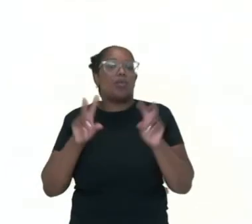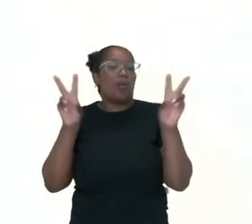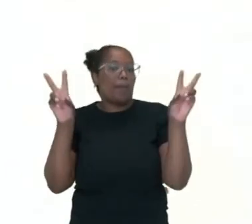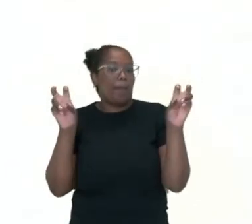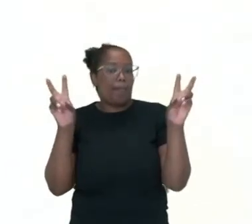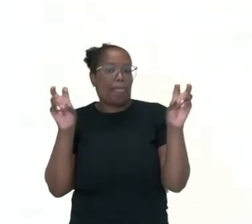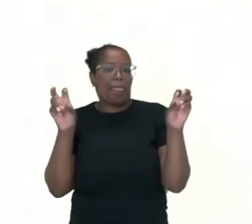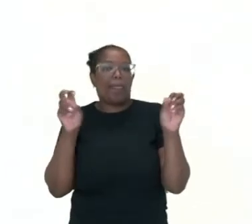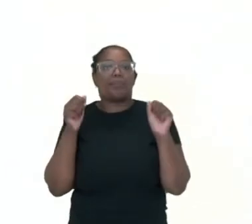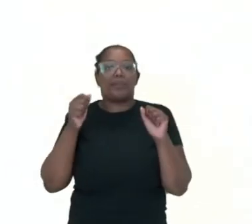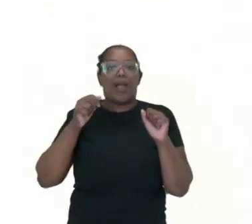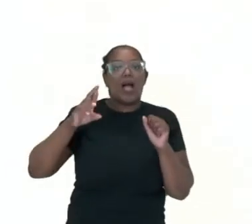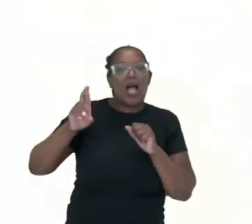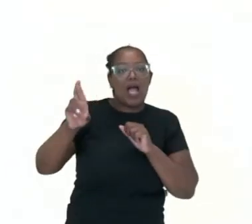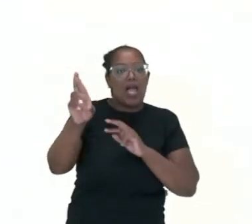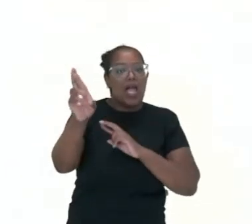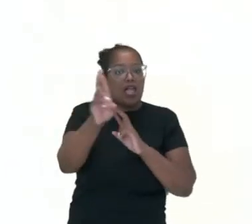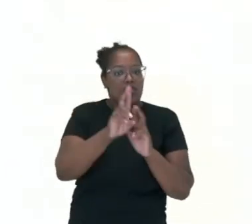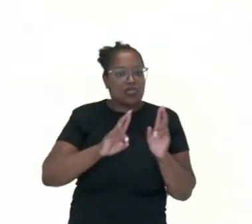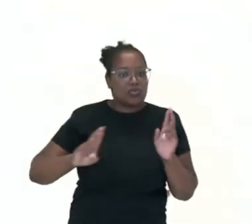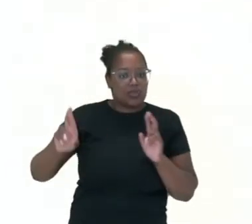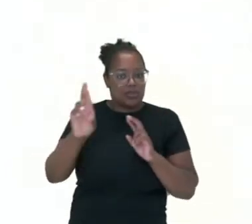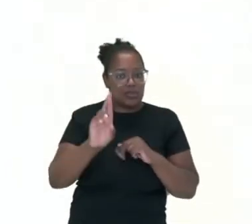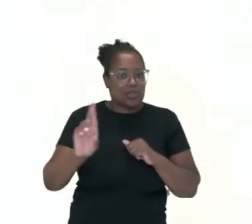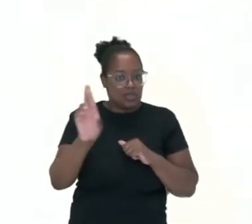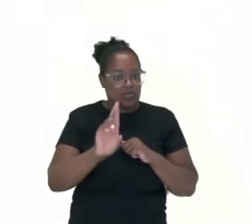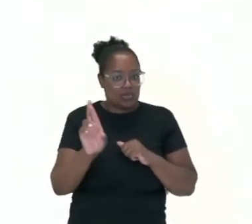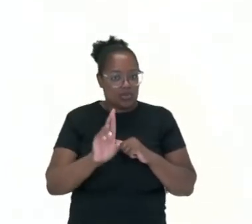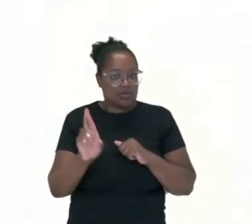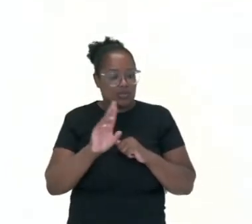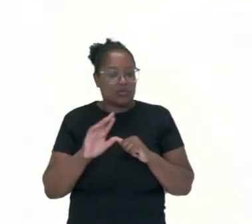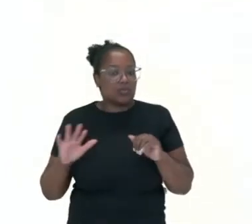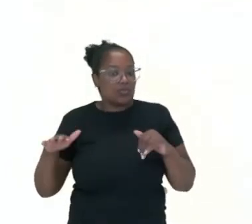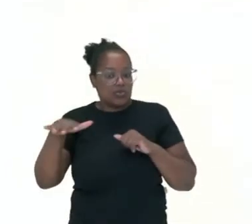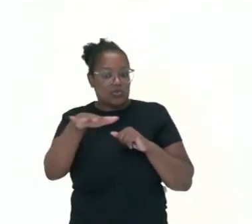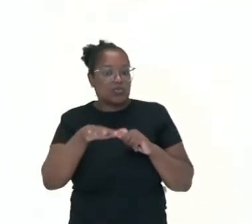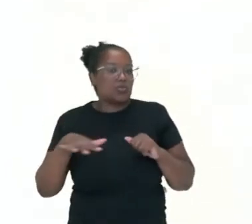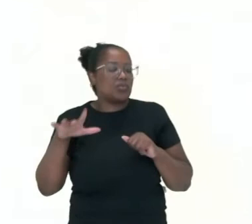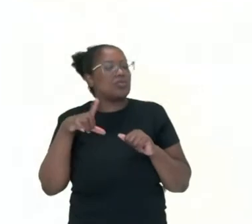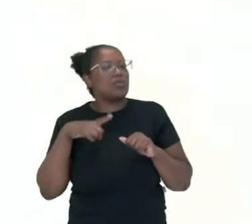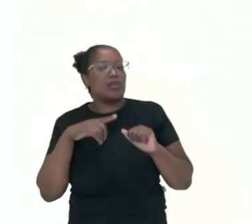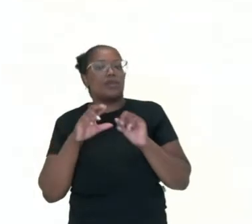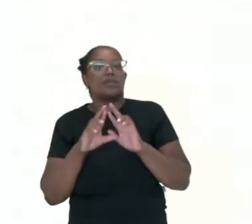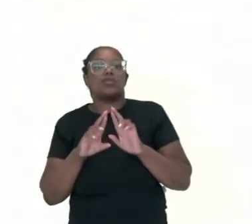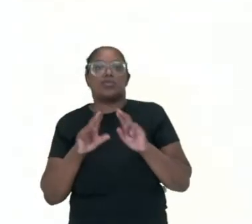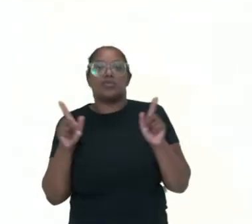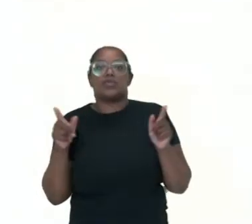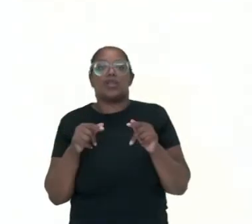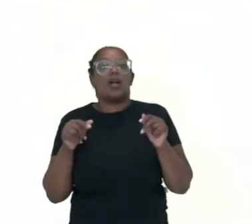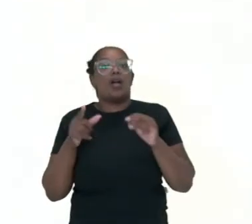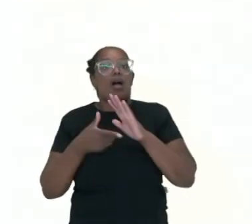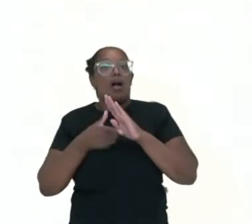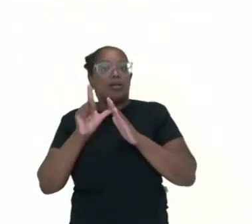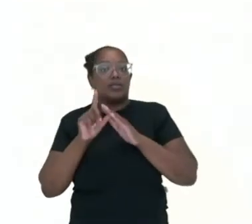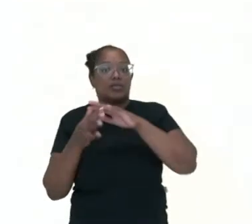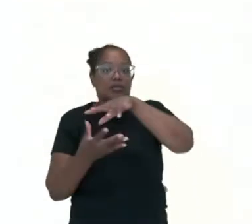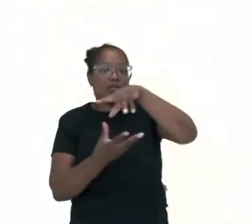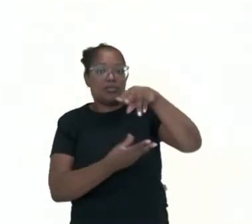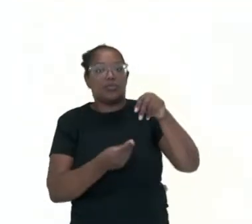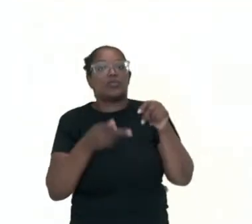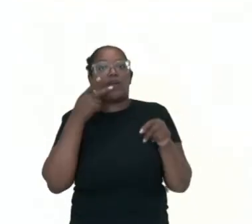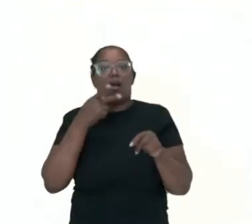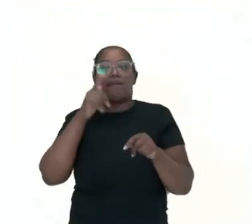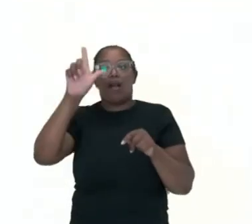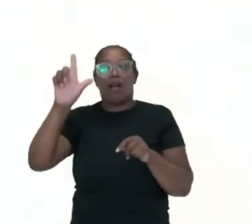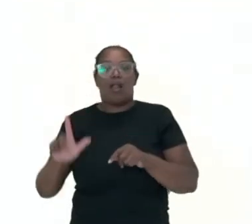a regionalização na ordem mundial atual sofreu alterações. Antes o mundo era visto como o eixo